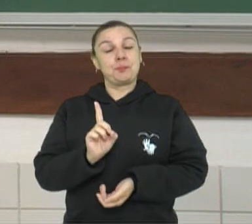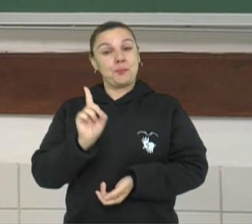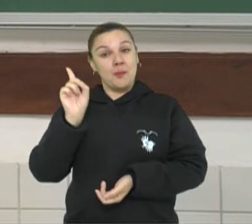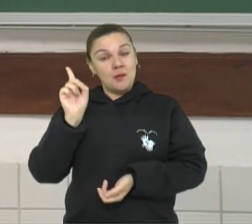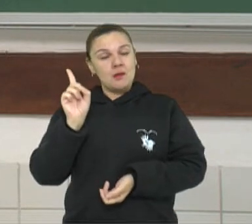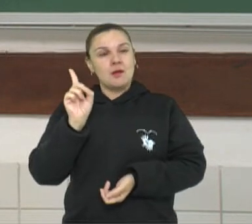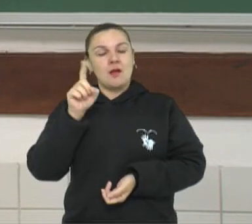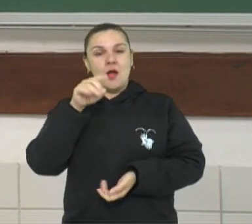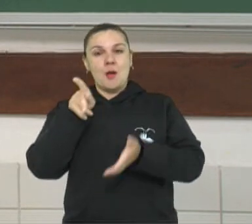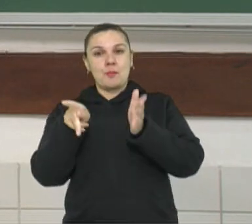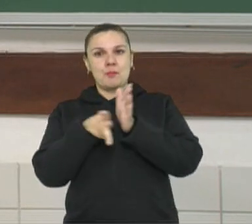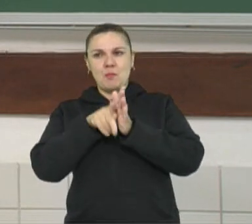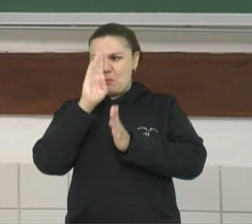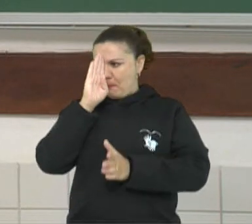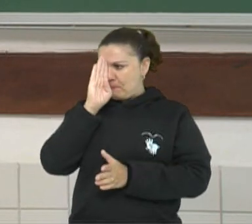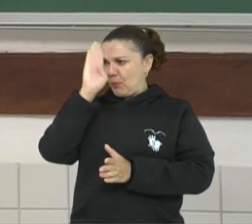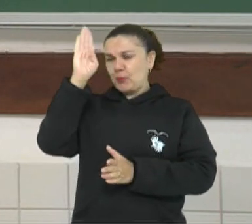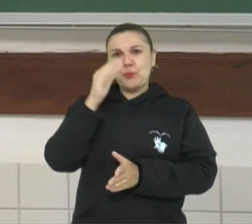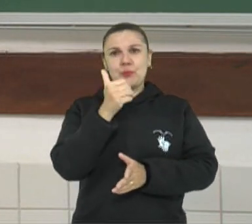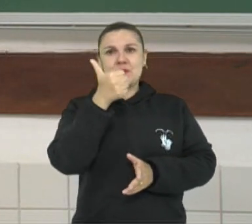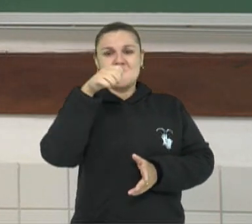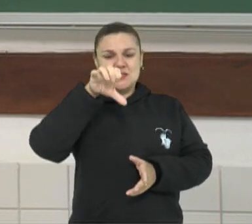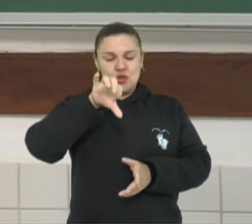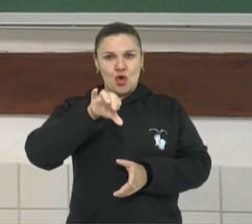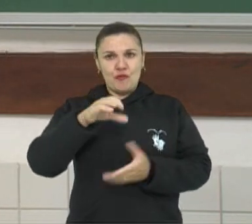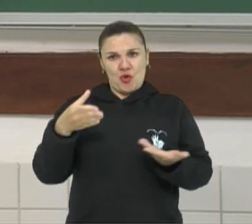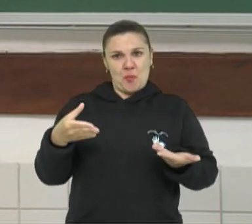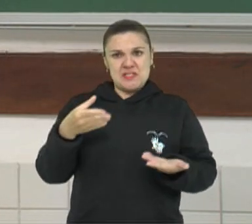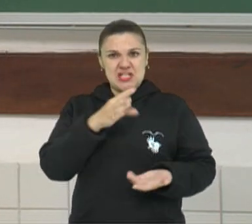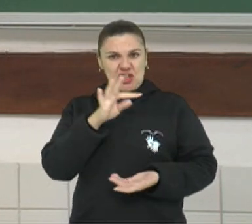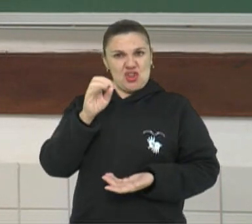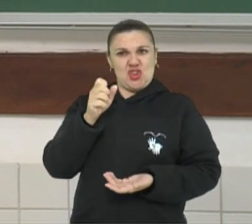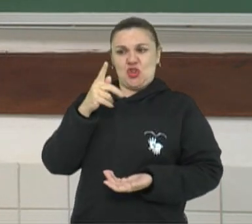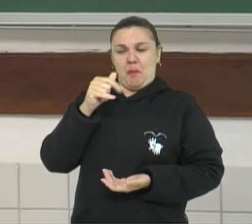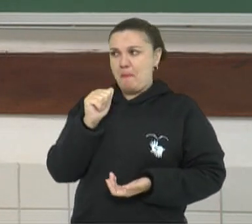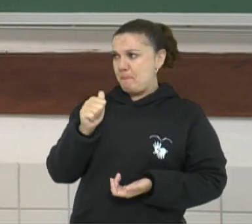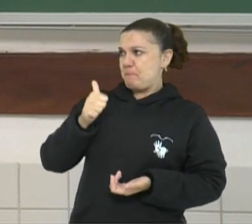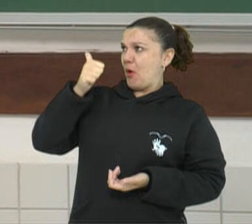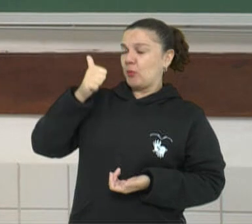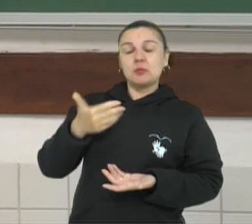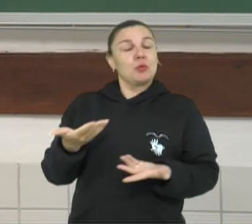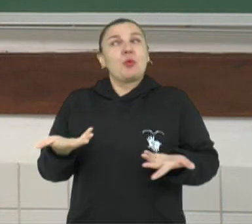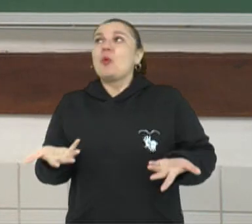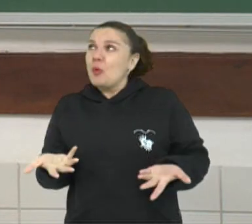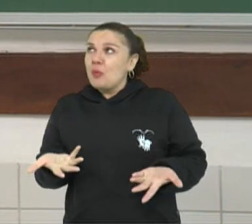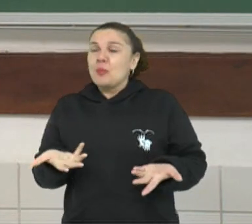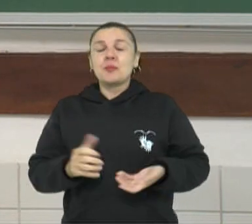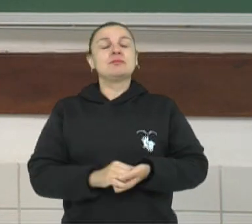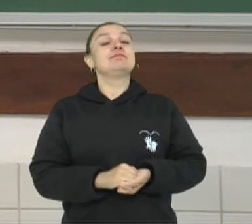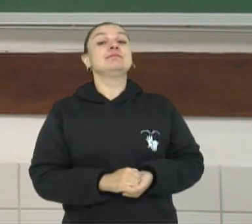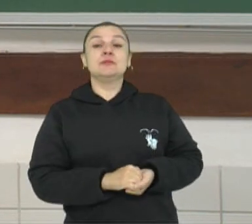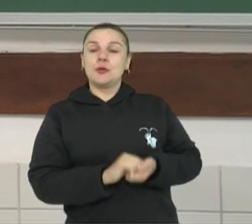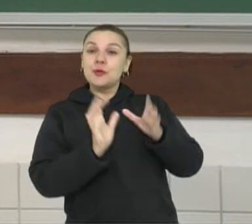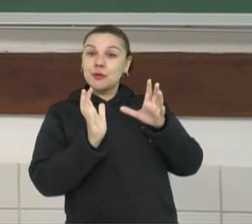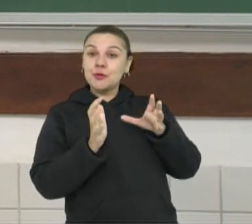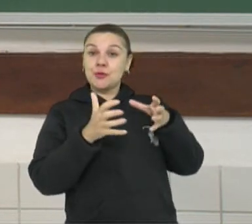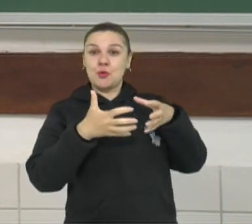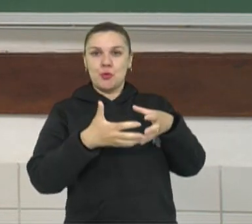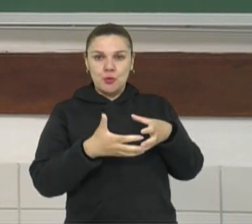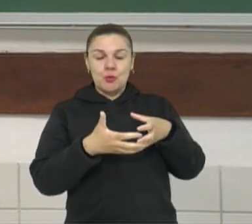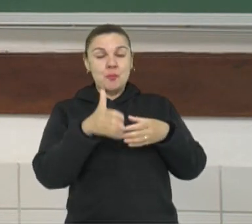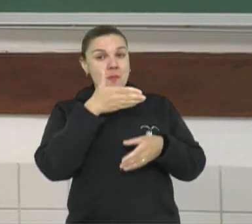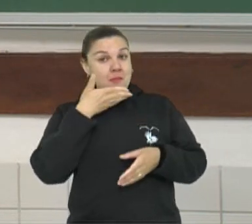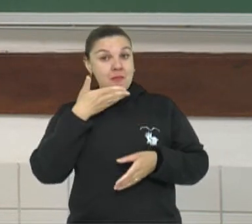parte dos Top 19. Como assim, professora, Top 19? Existe um grupo pequeno